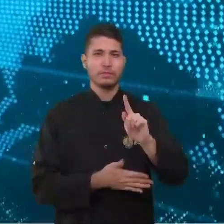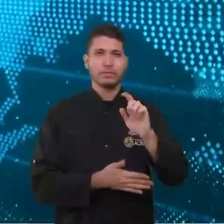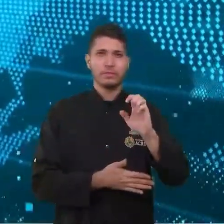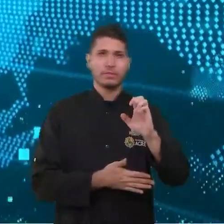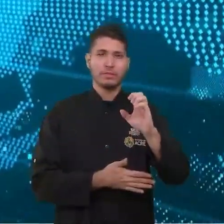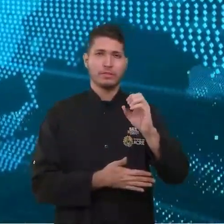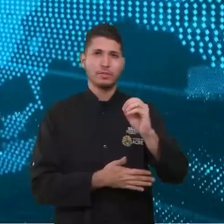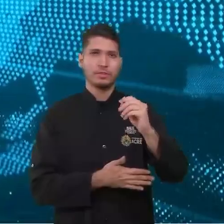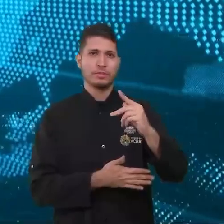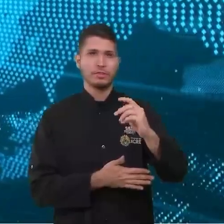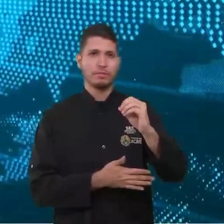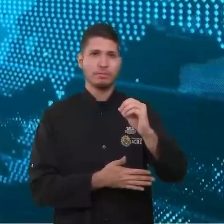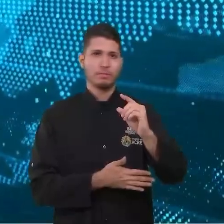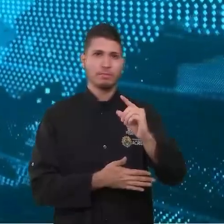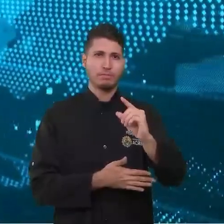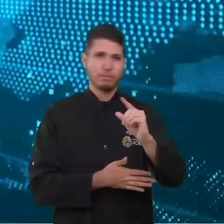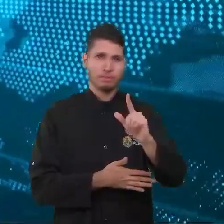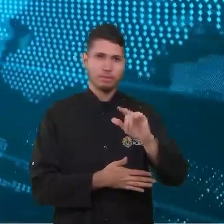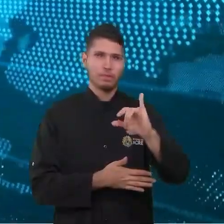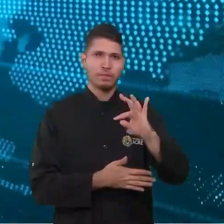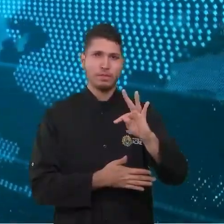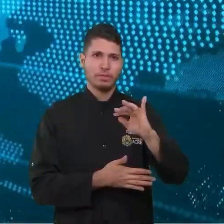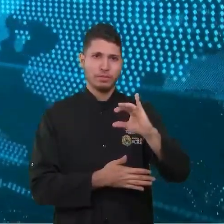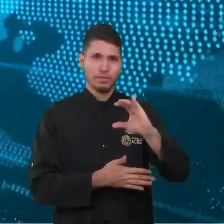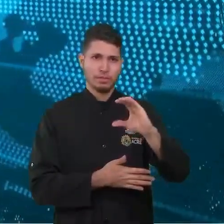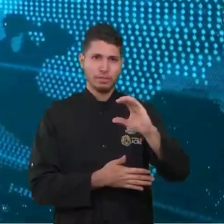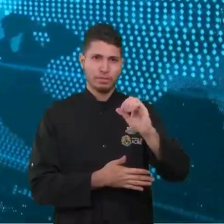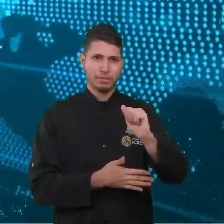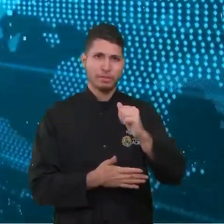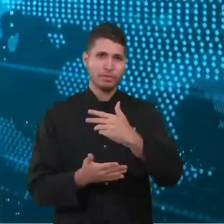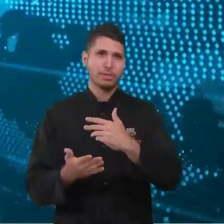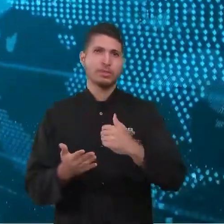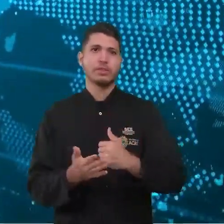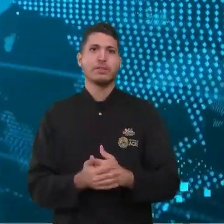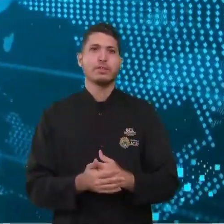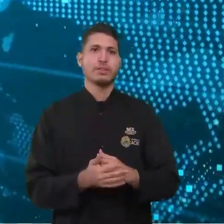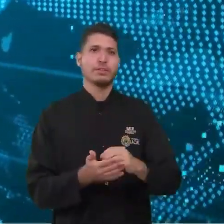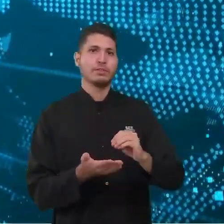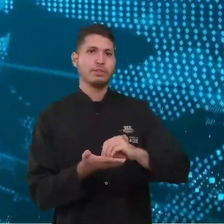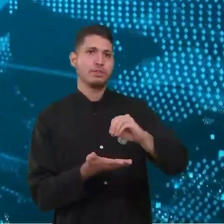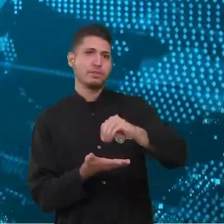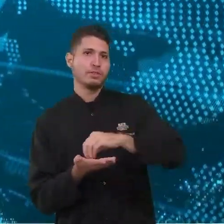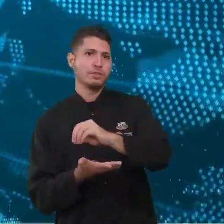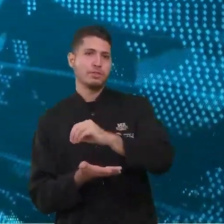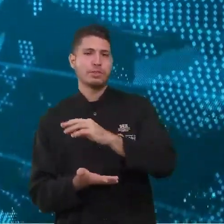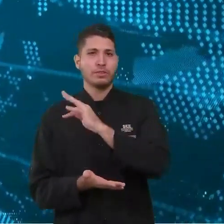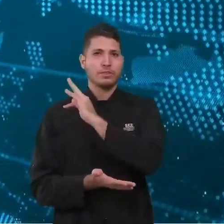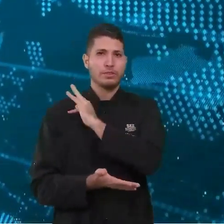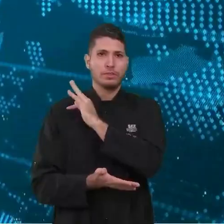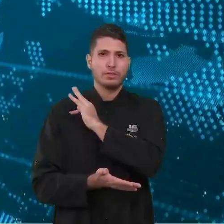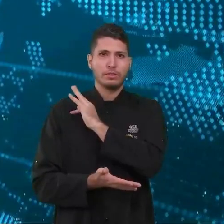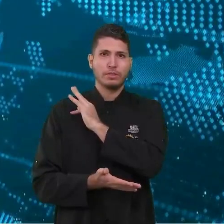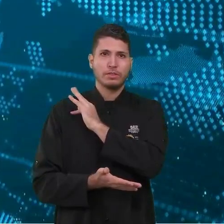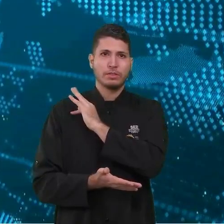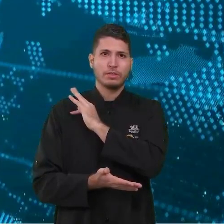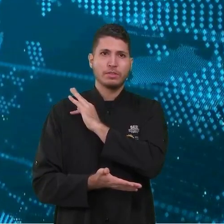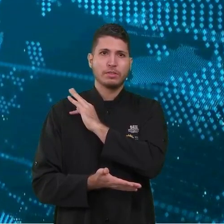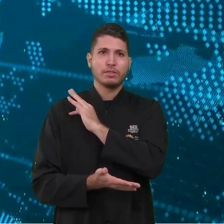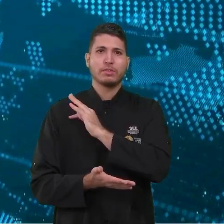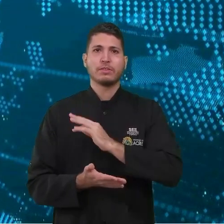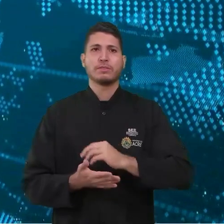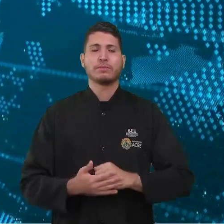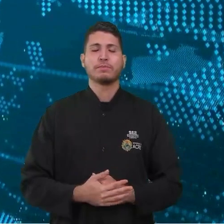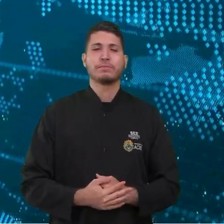aqui sobre a distribuição das técnicas. Logo aqui em cima, nós temos o tema da aula, que eu acabei de ler